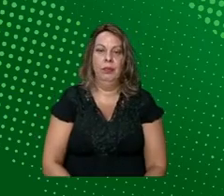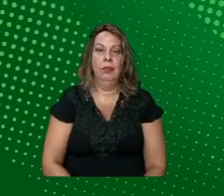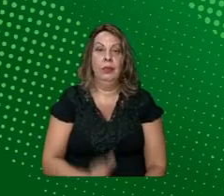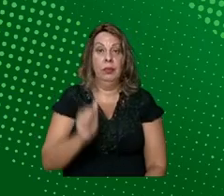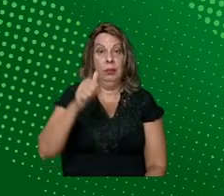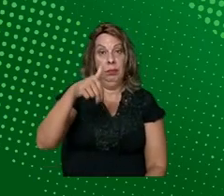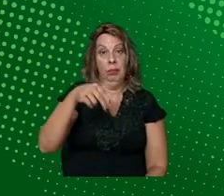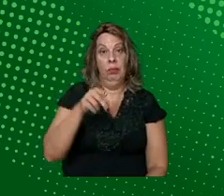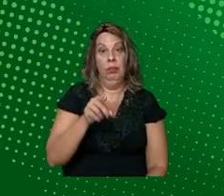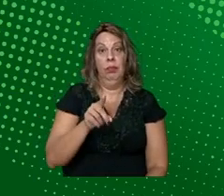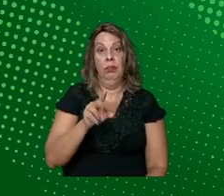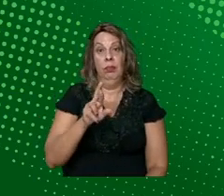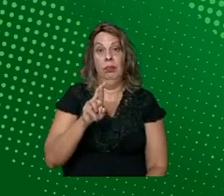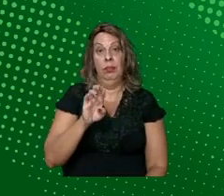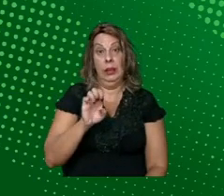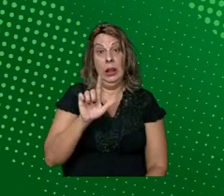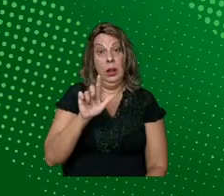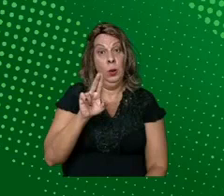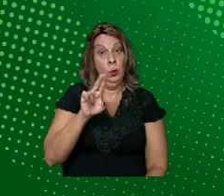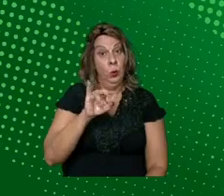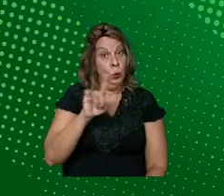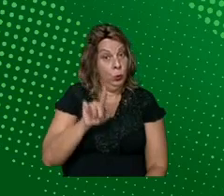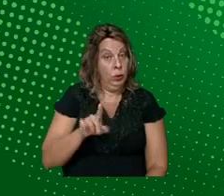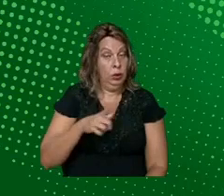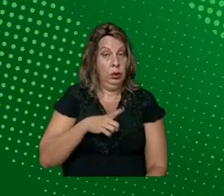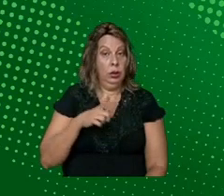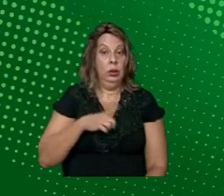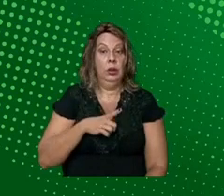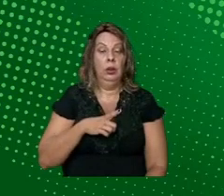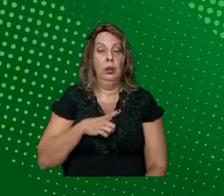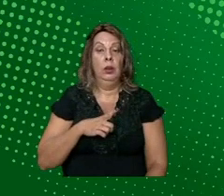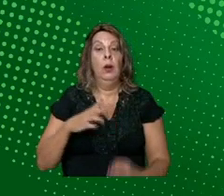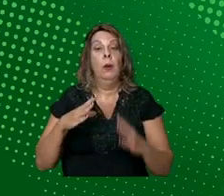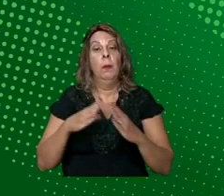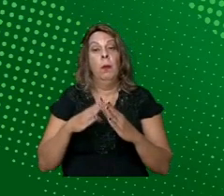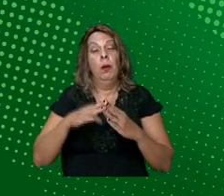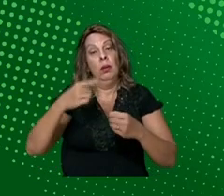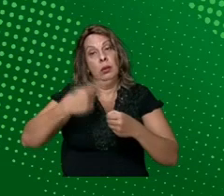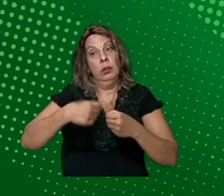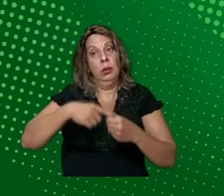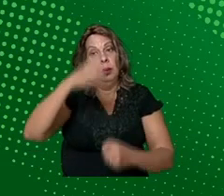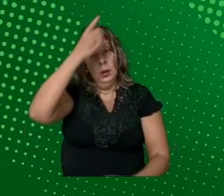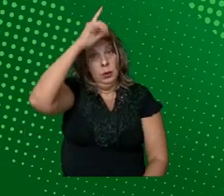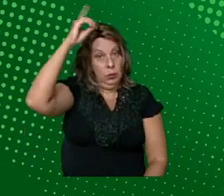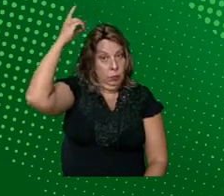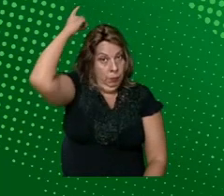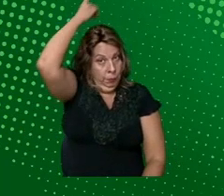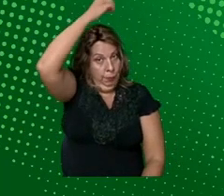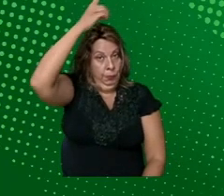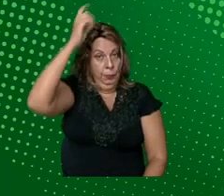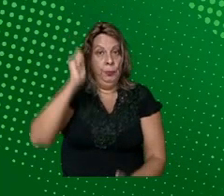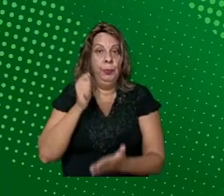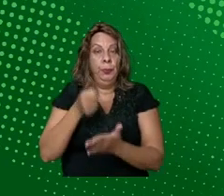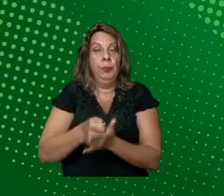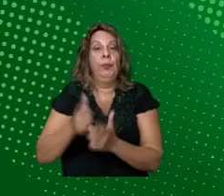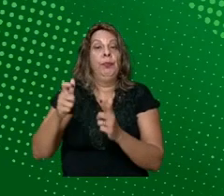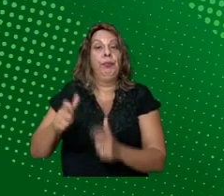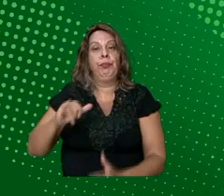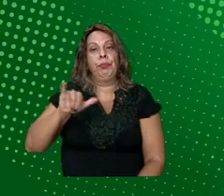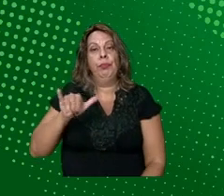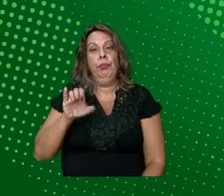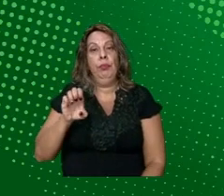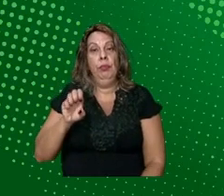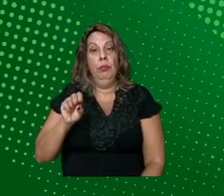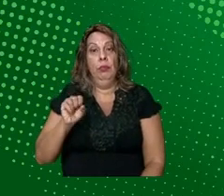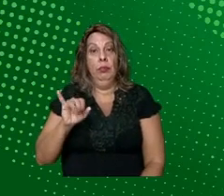189512, André Luiz Azevedo Santos é de Dores, adquiriu na banca da Jéssica. Pé quente aí, R$500 pra